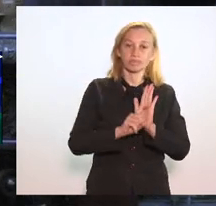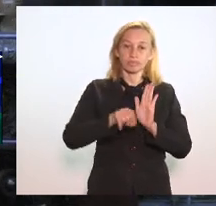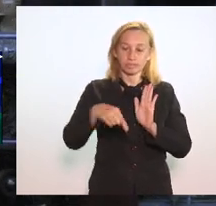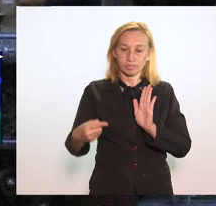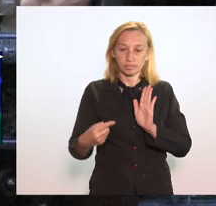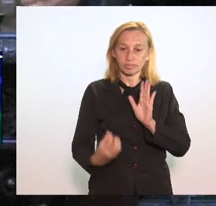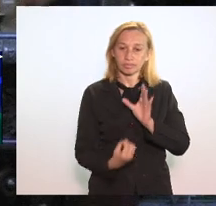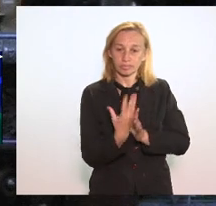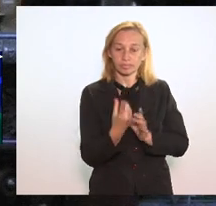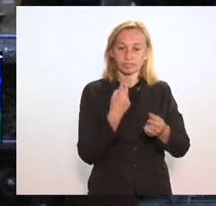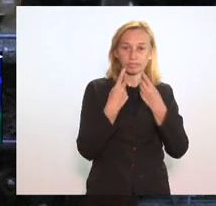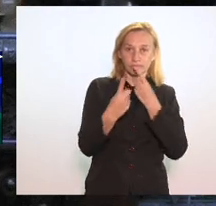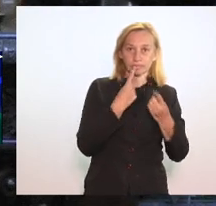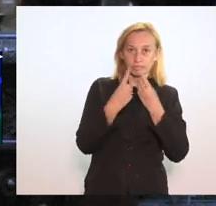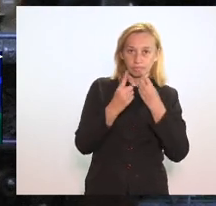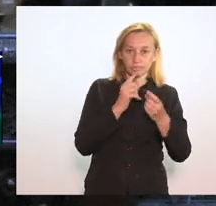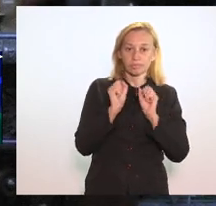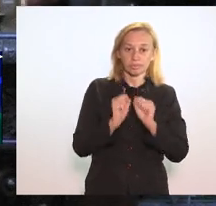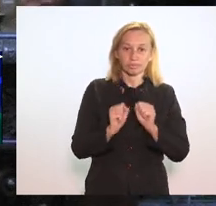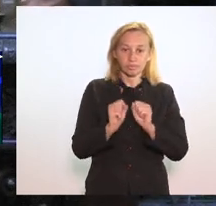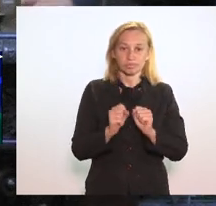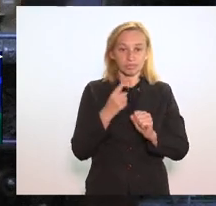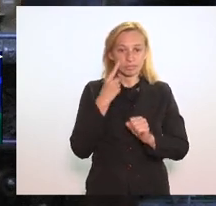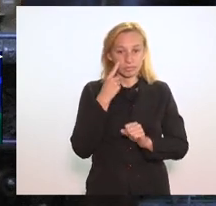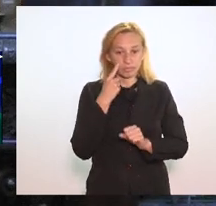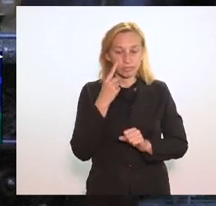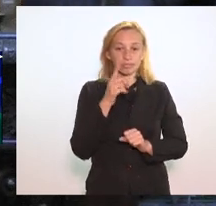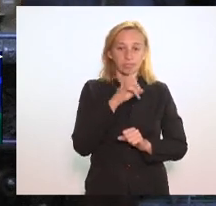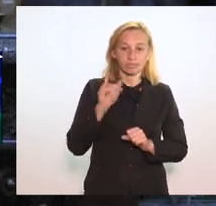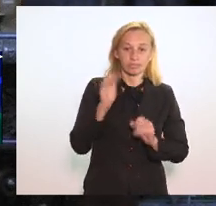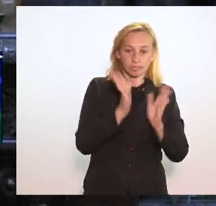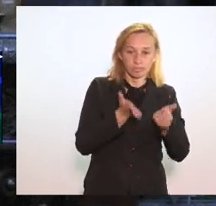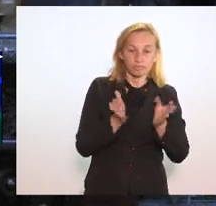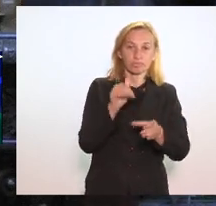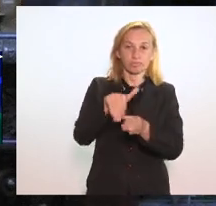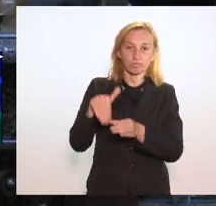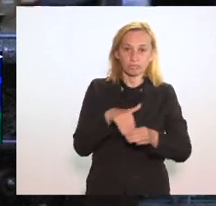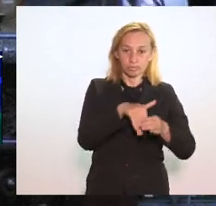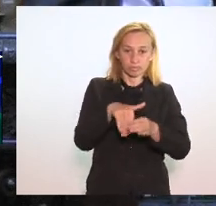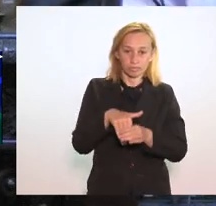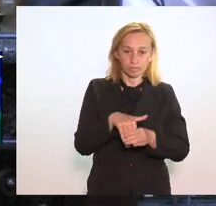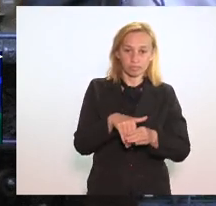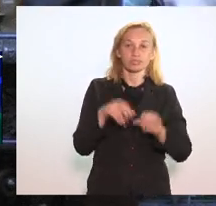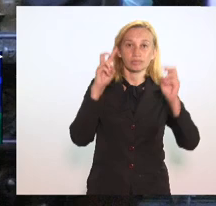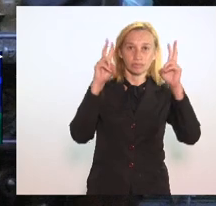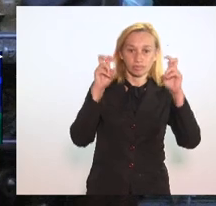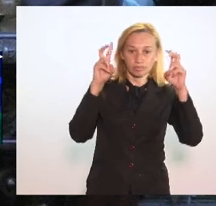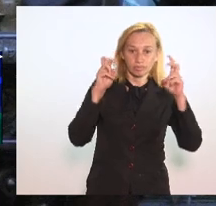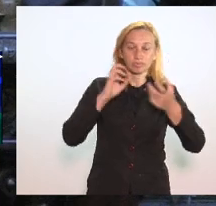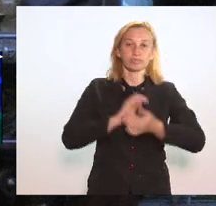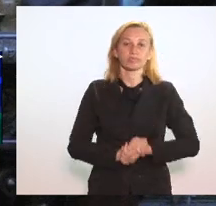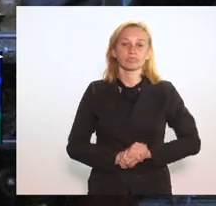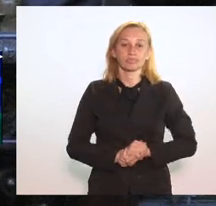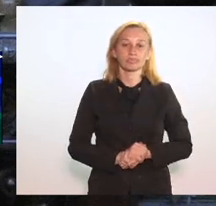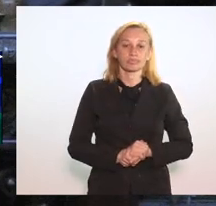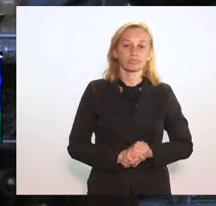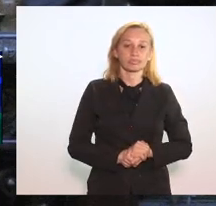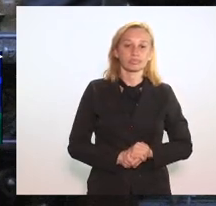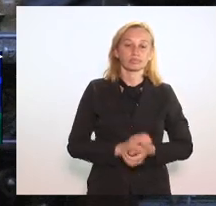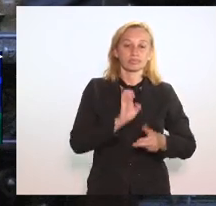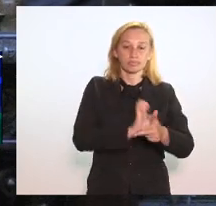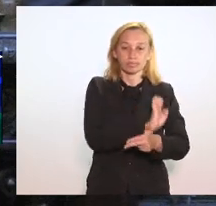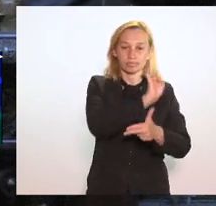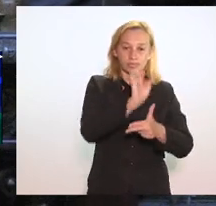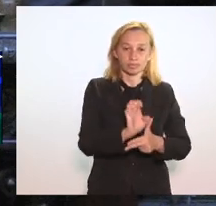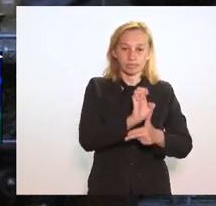discutir para que a gente possa tentar ainda no dia de hoje voltarmos essa matéria e do